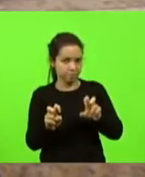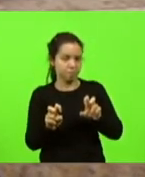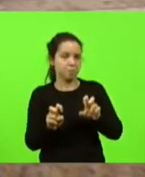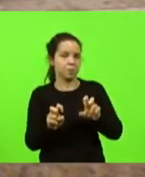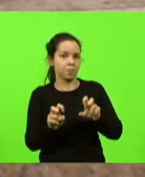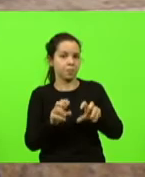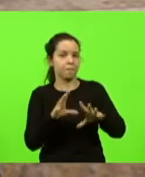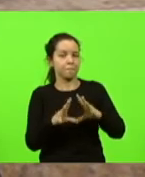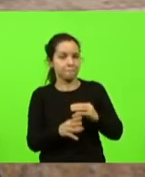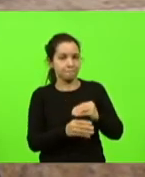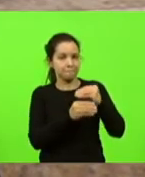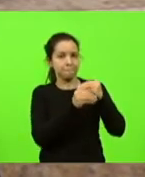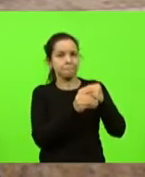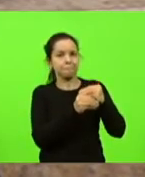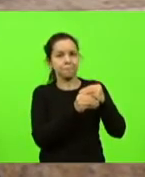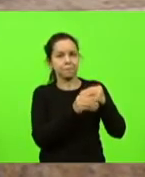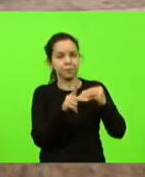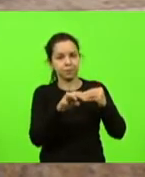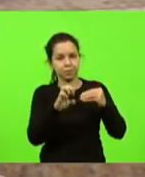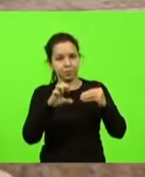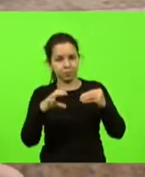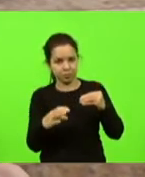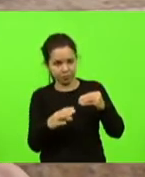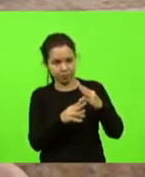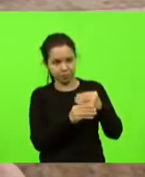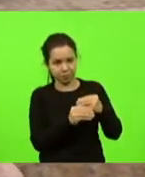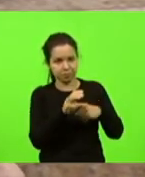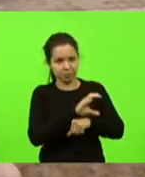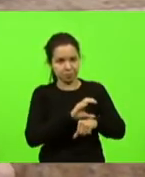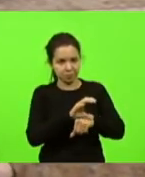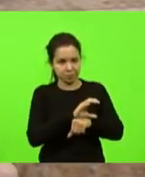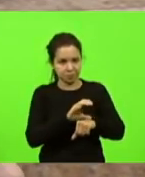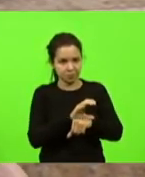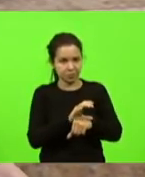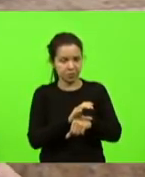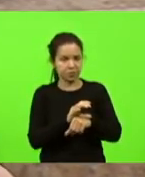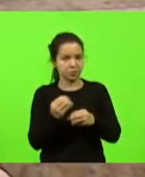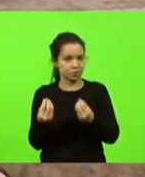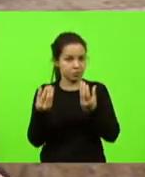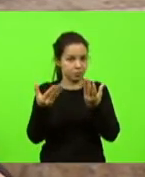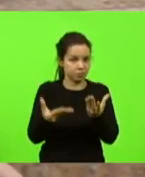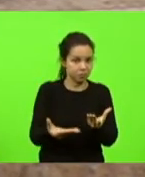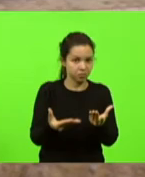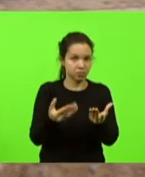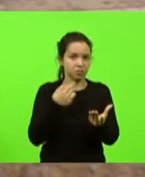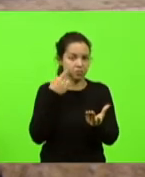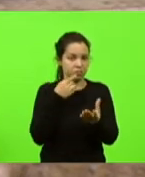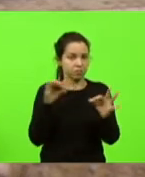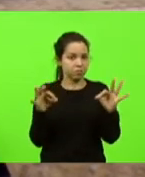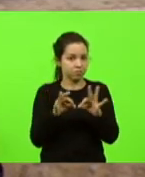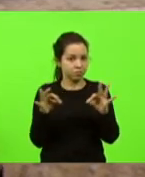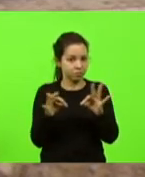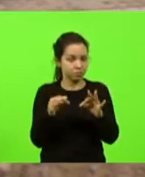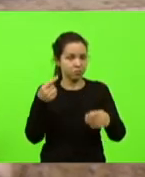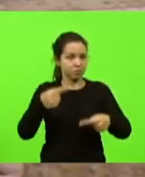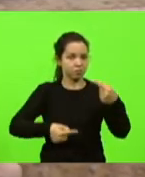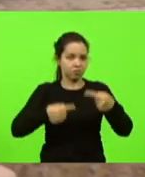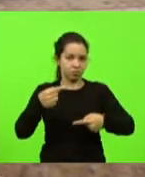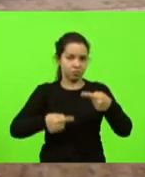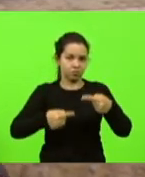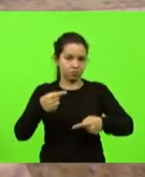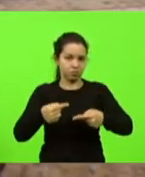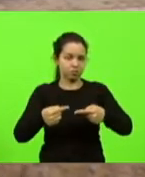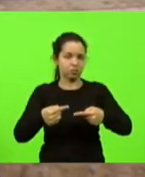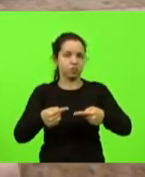emenda à Constituição, sem ser oferecido ao deputado a possibilidade de discutir, ao menos, a